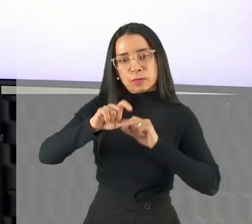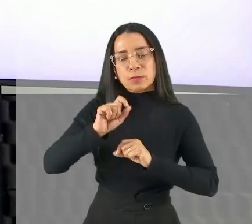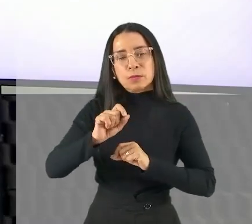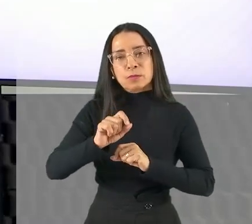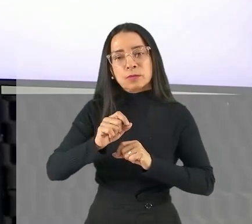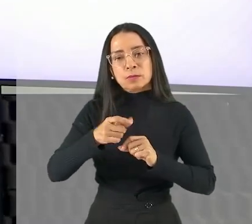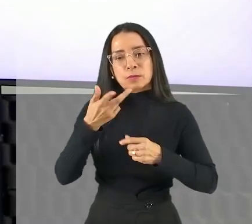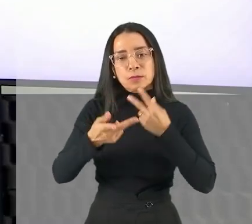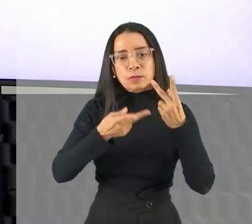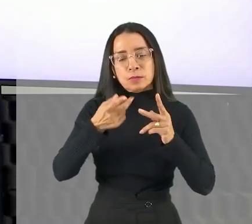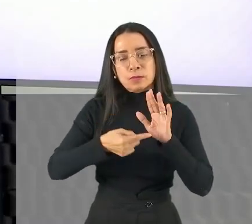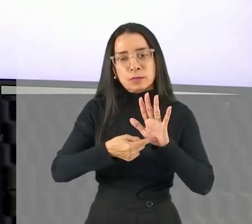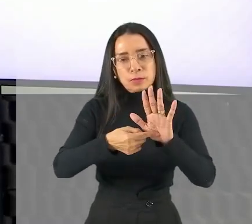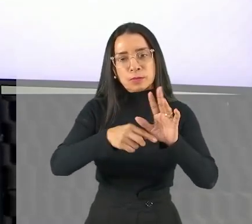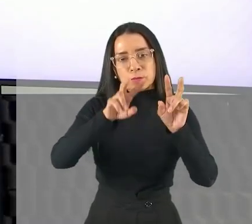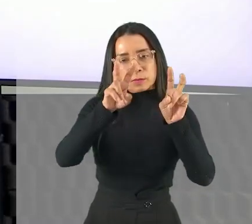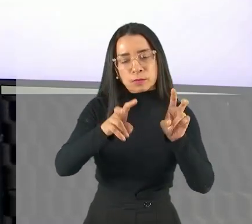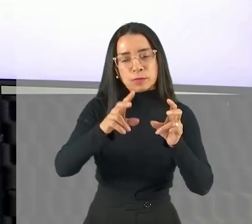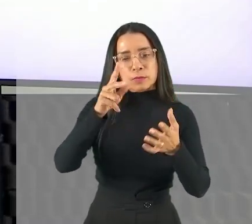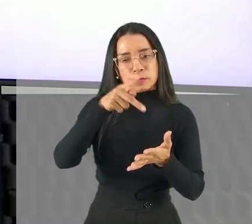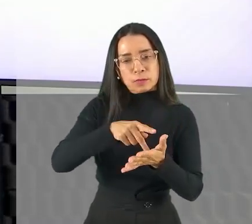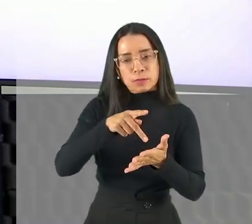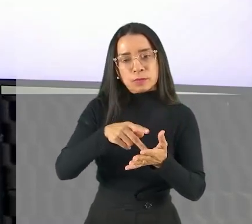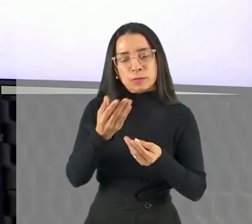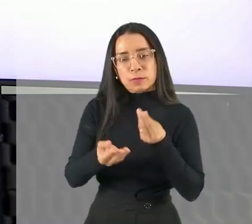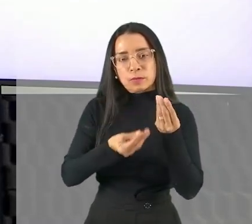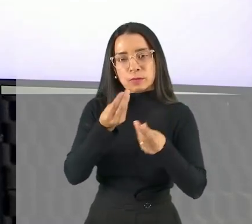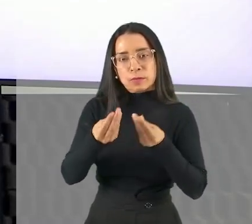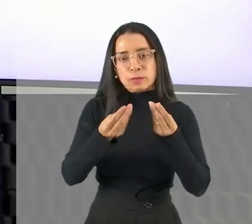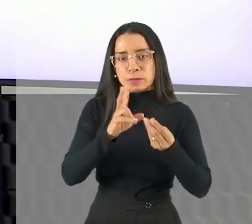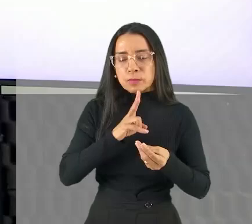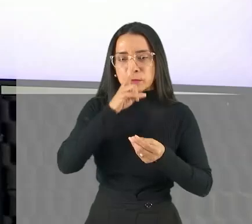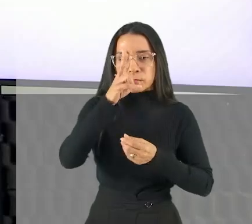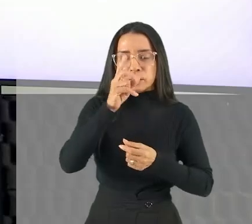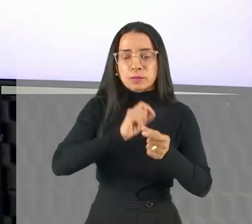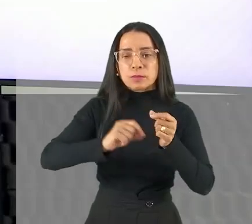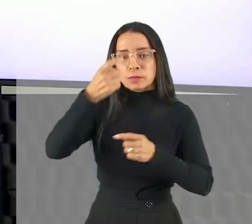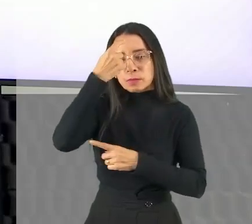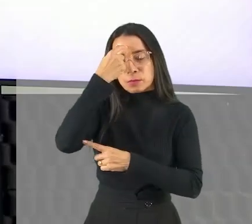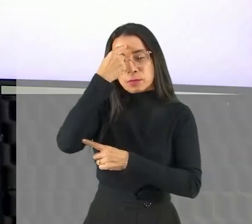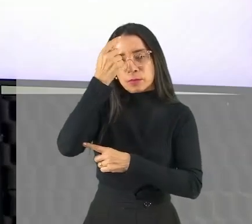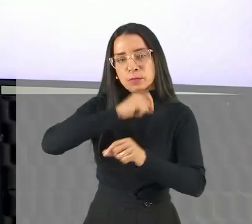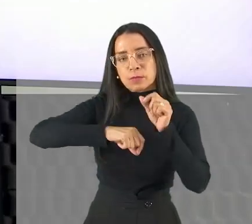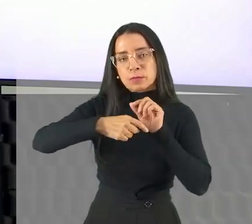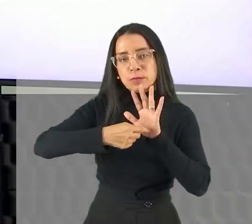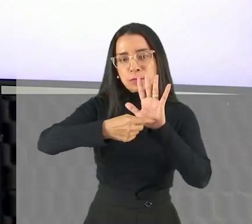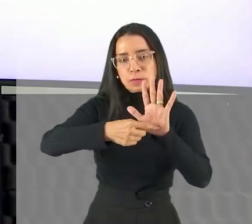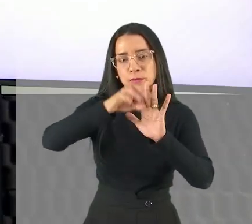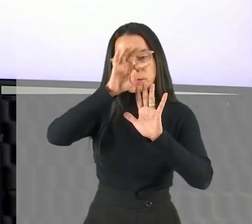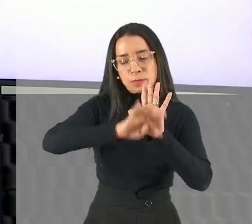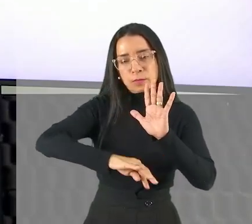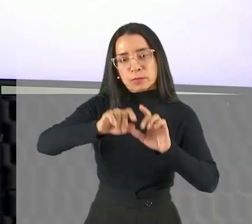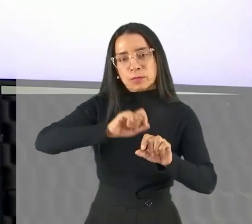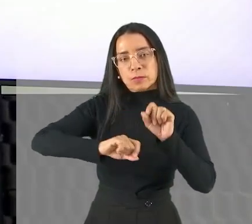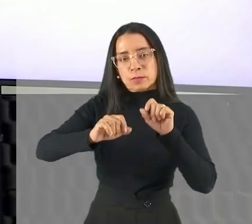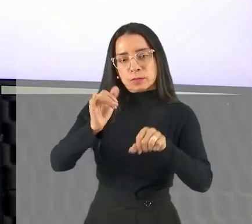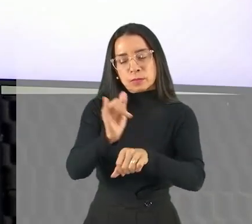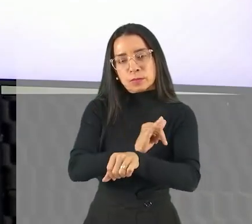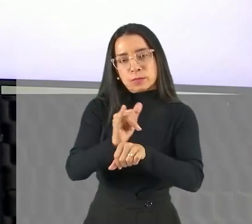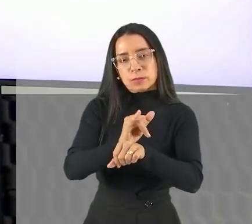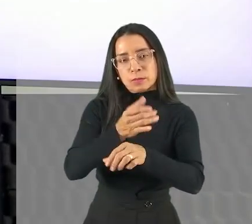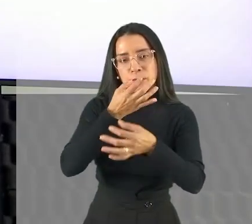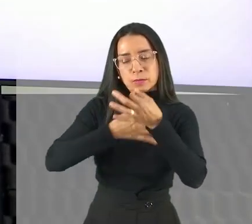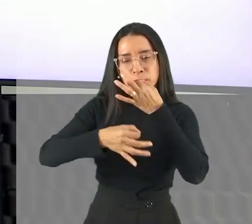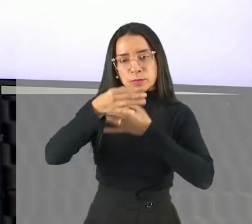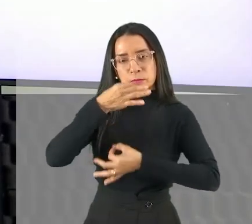sendo falado na citação. Então, na verdade, é uma forma de reforçar a ideia que vai sendo tratada no texto. Então, é uma estratégia argumentativa